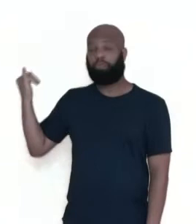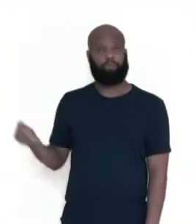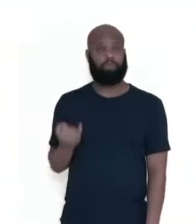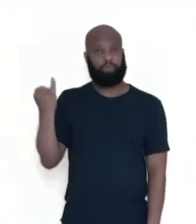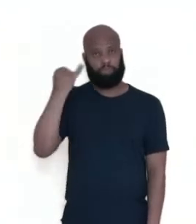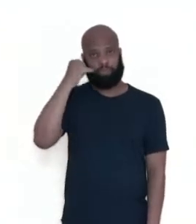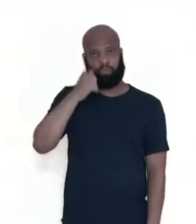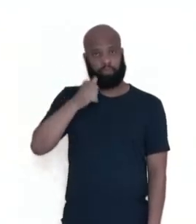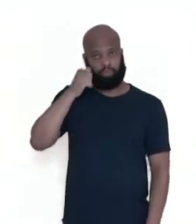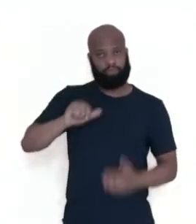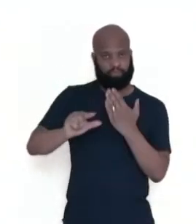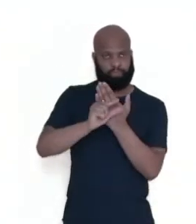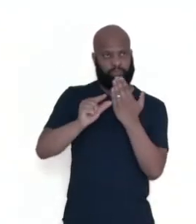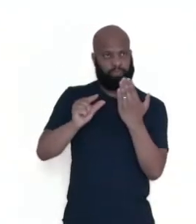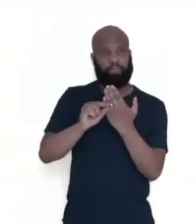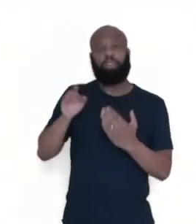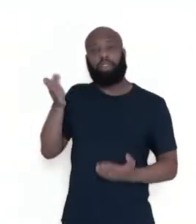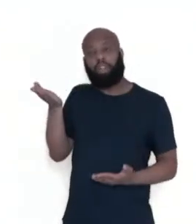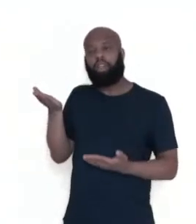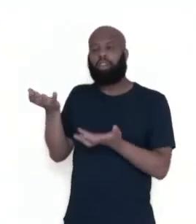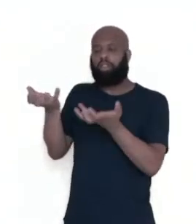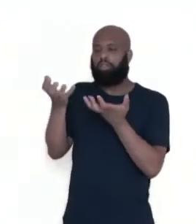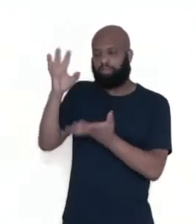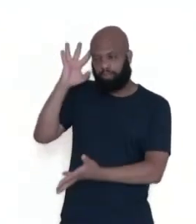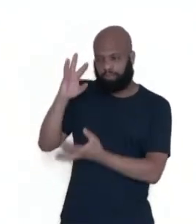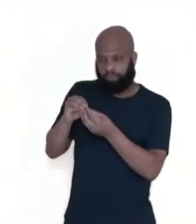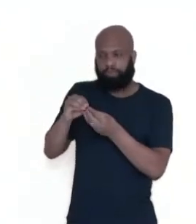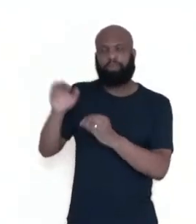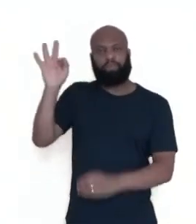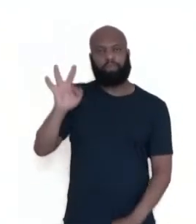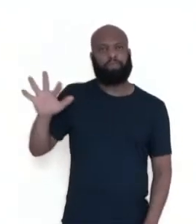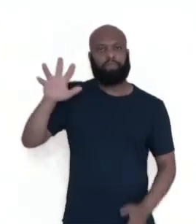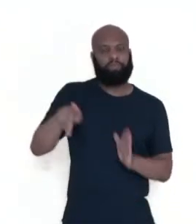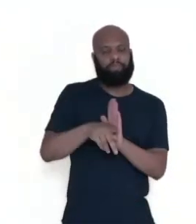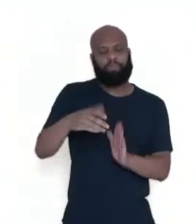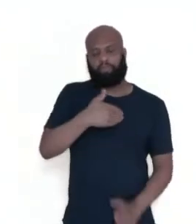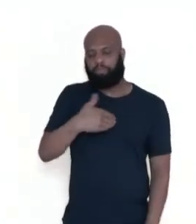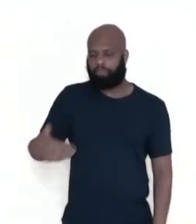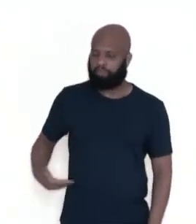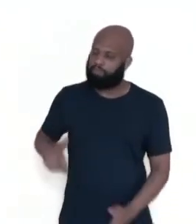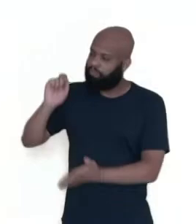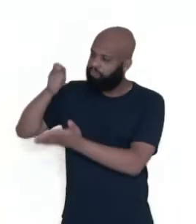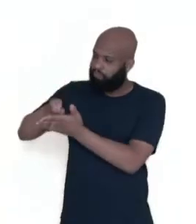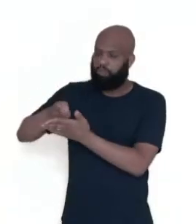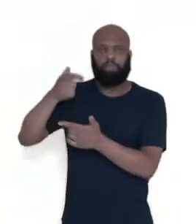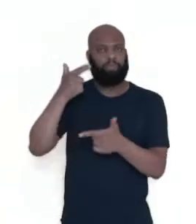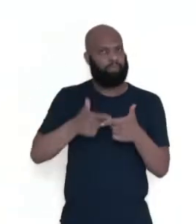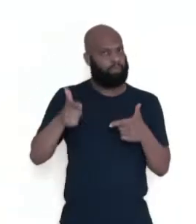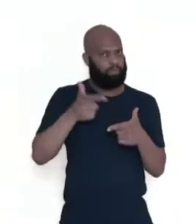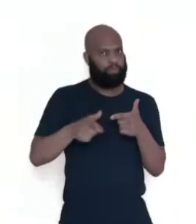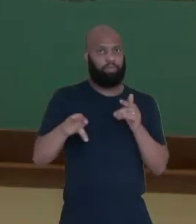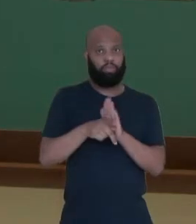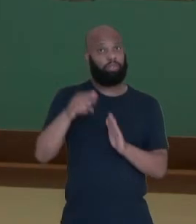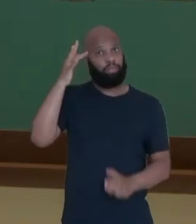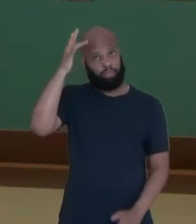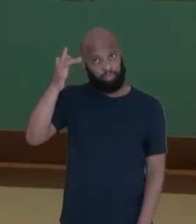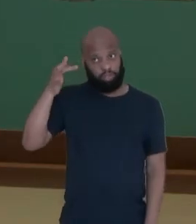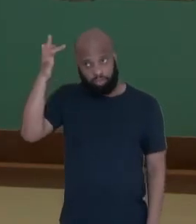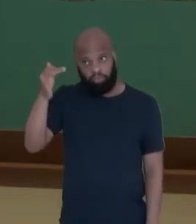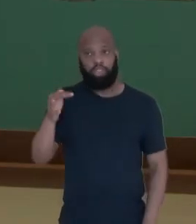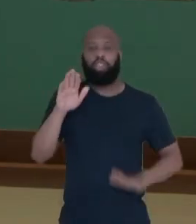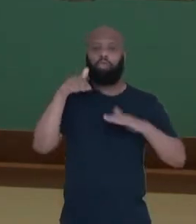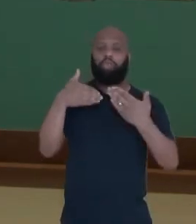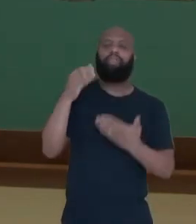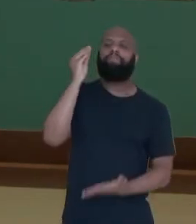Arendt busca compreender o fenômeno do totalitarismo como um problema filosófico. E